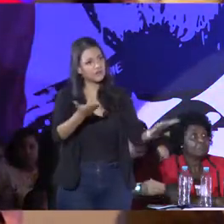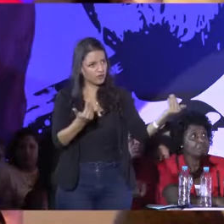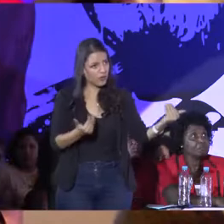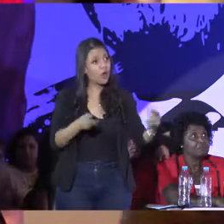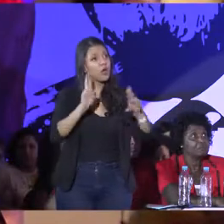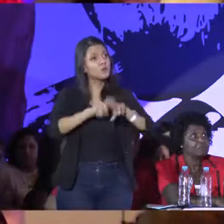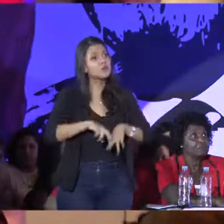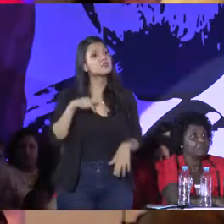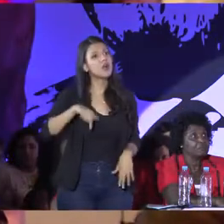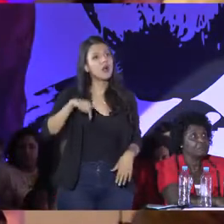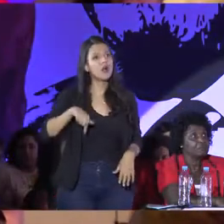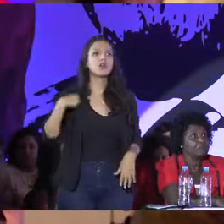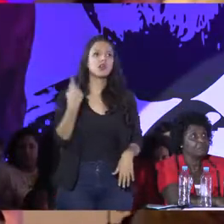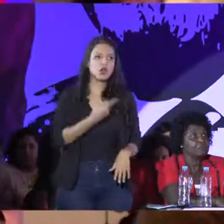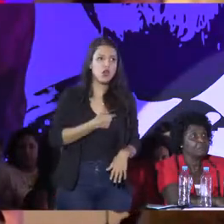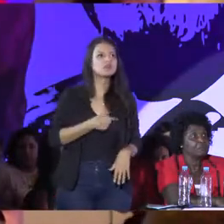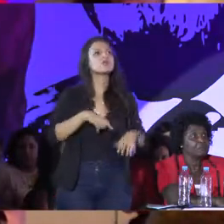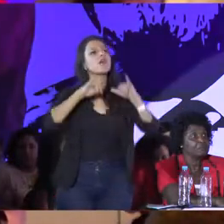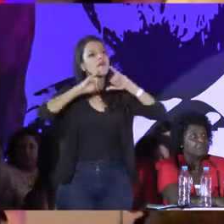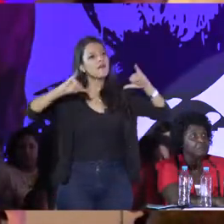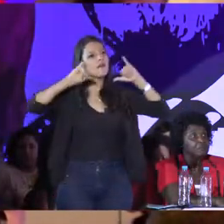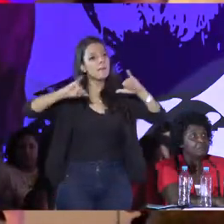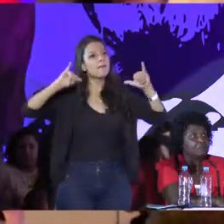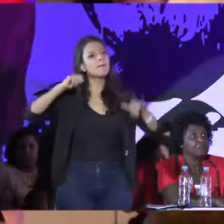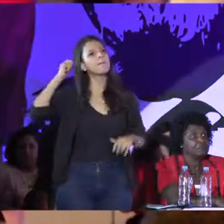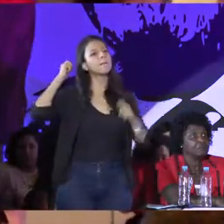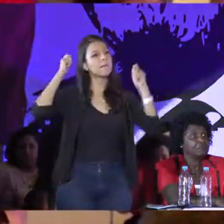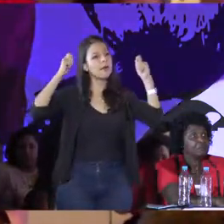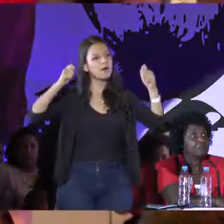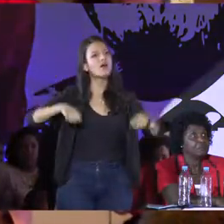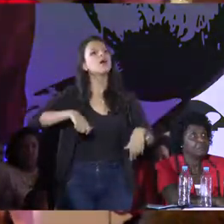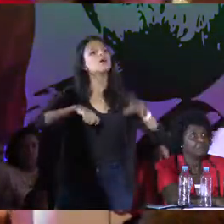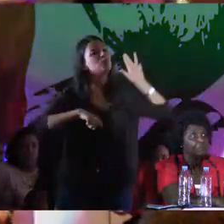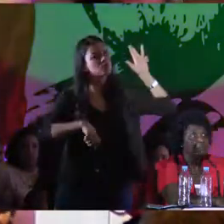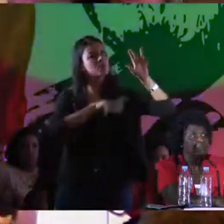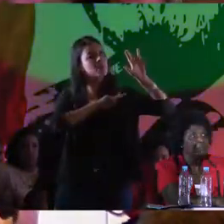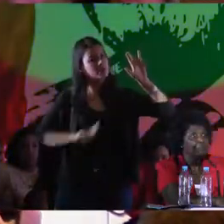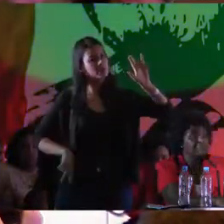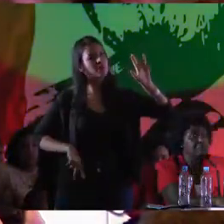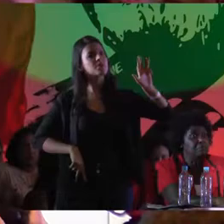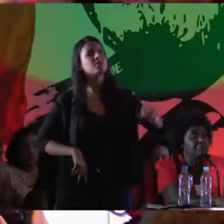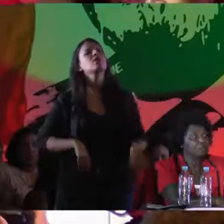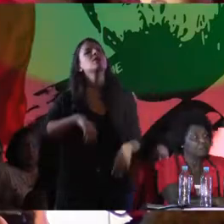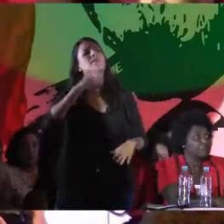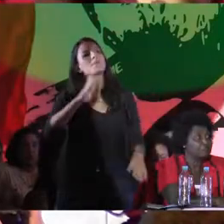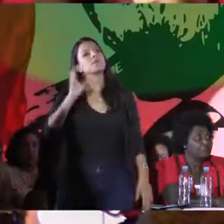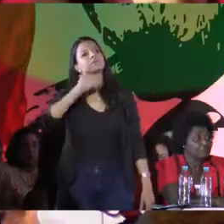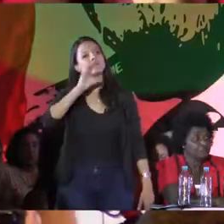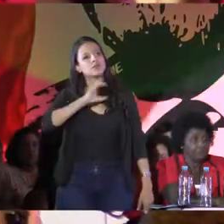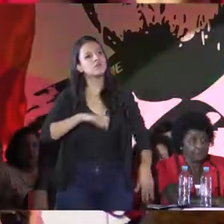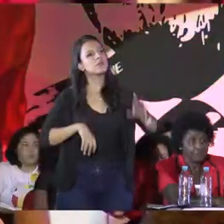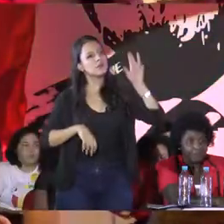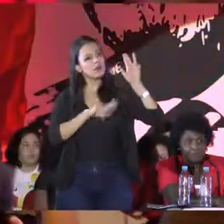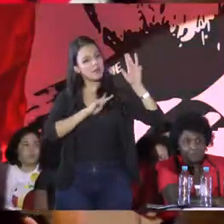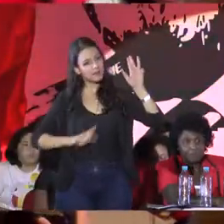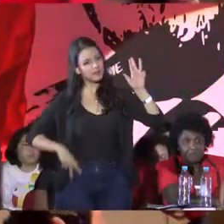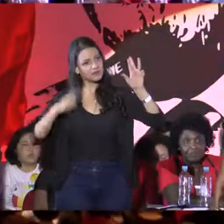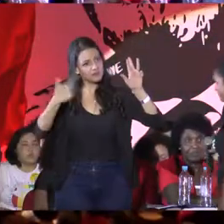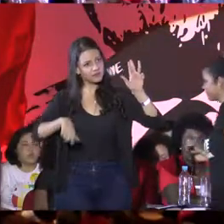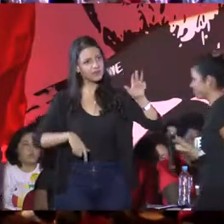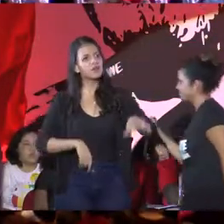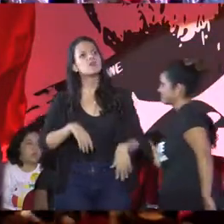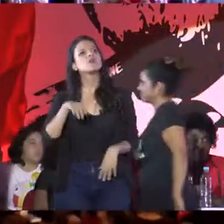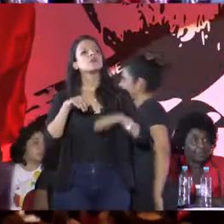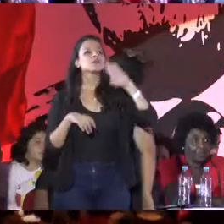estamos, desde já, em campanha. É Lula presidente. Brasil urgente! Boa noite, companheirada.